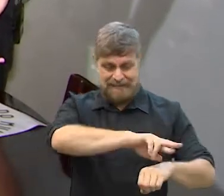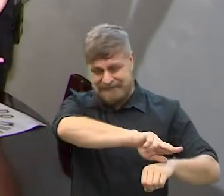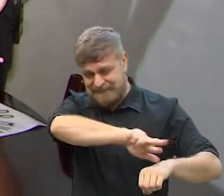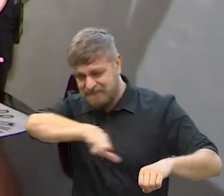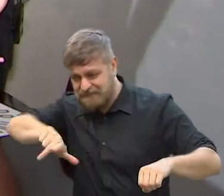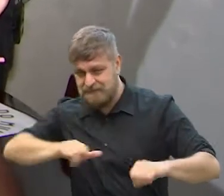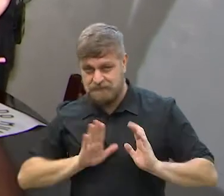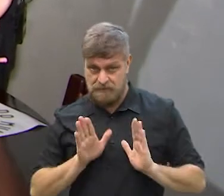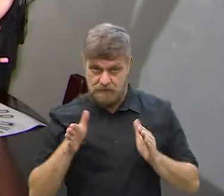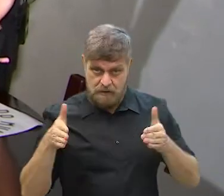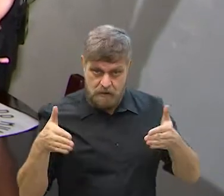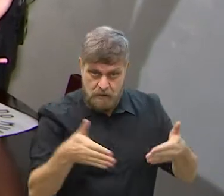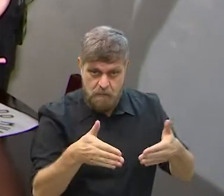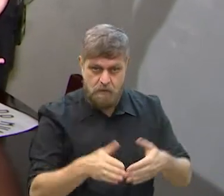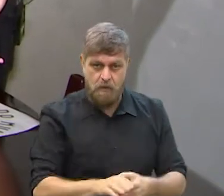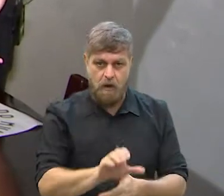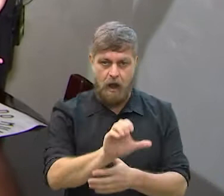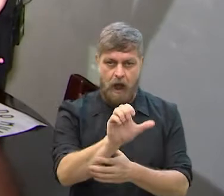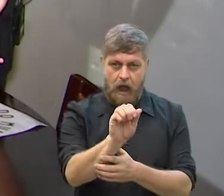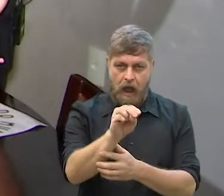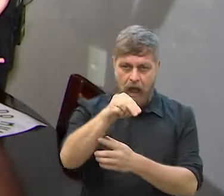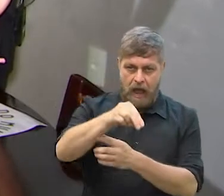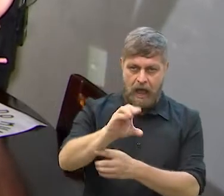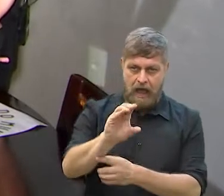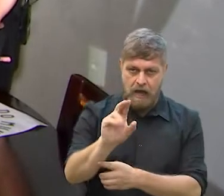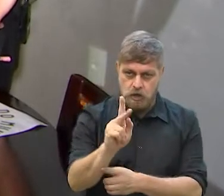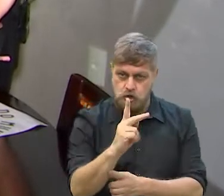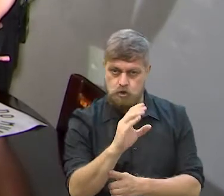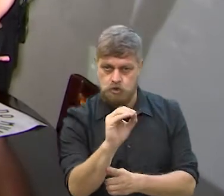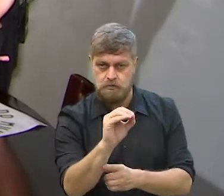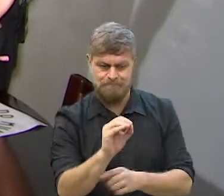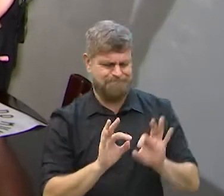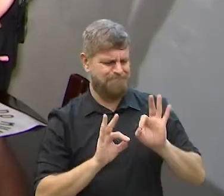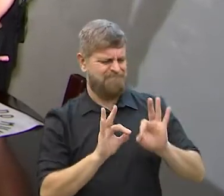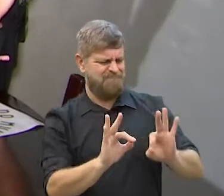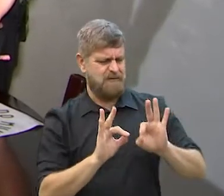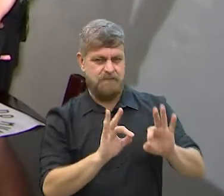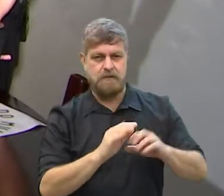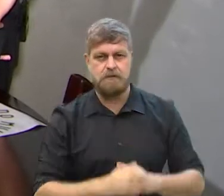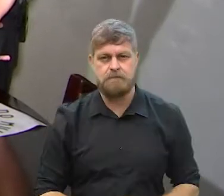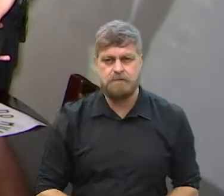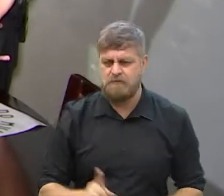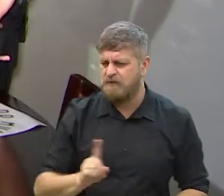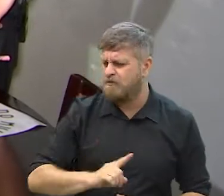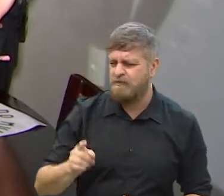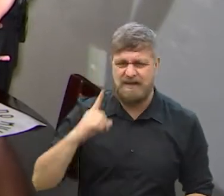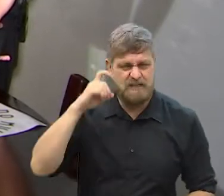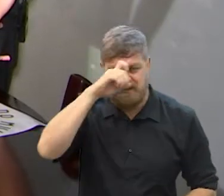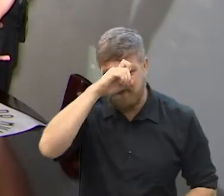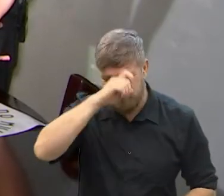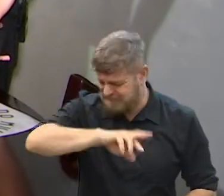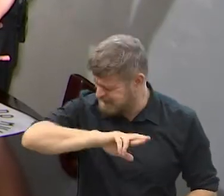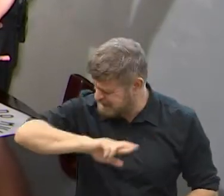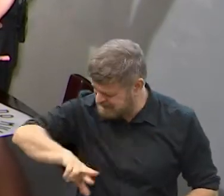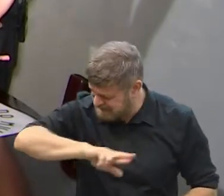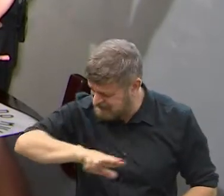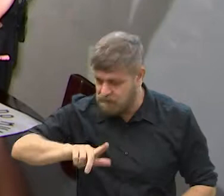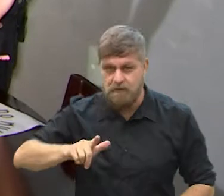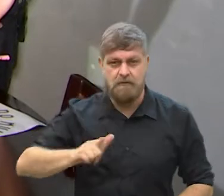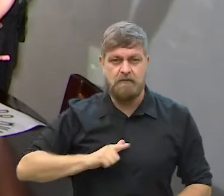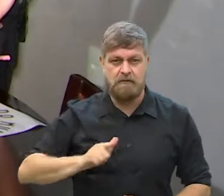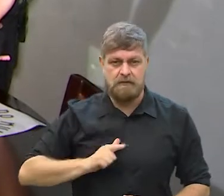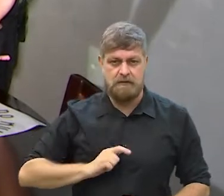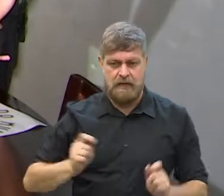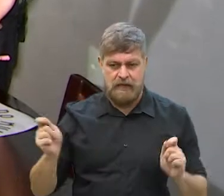em especial o ancho, ele tem um casamento perfeito. E assim, não é nada difícil, nada complicado e nada que vai